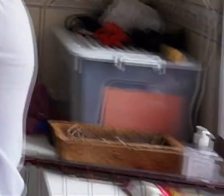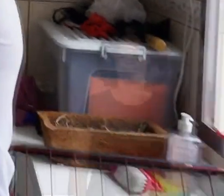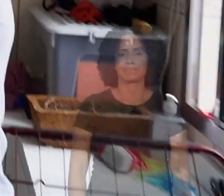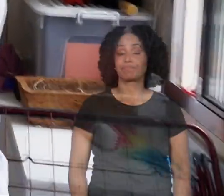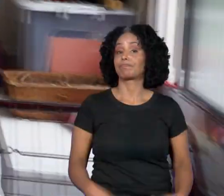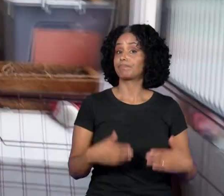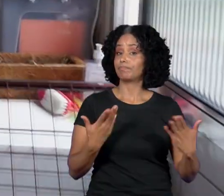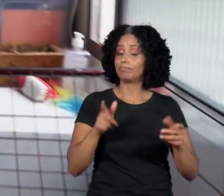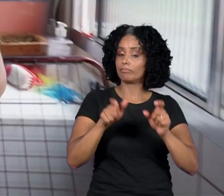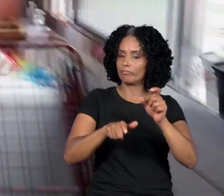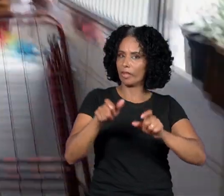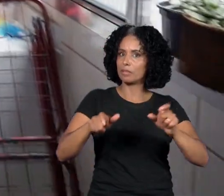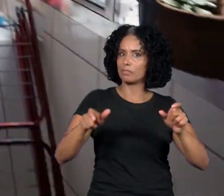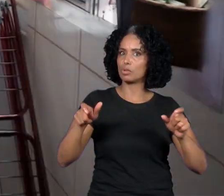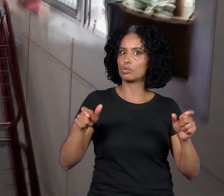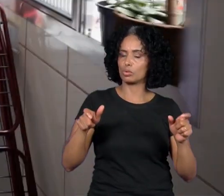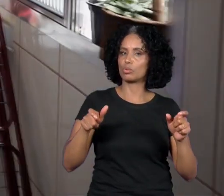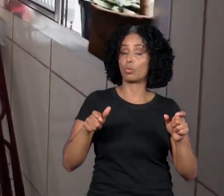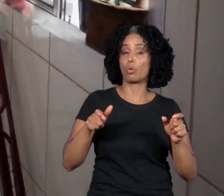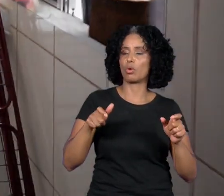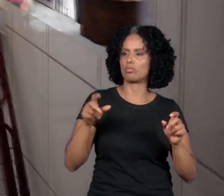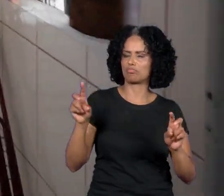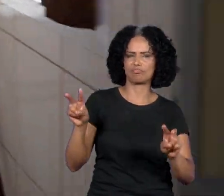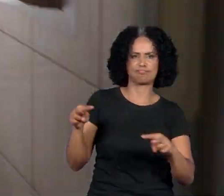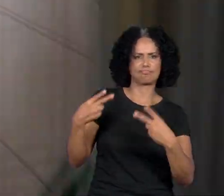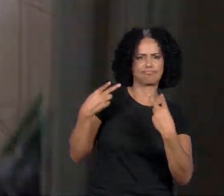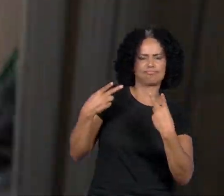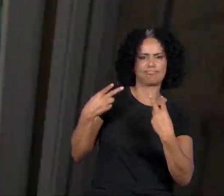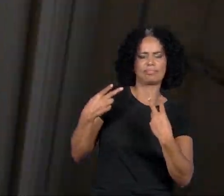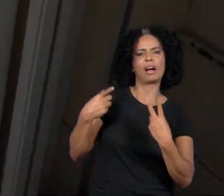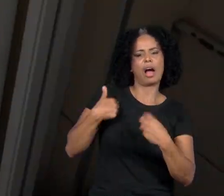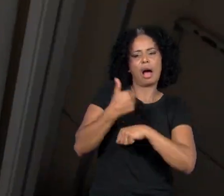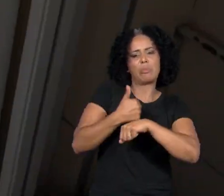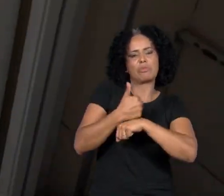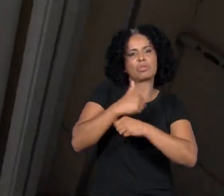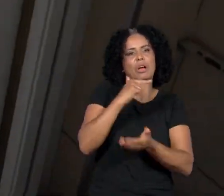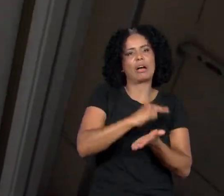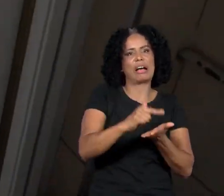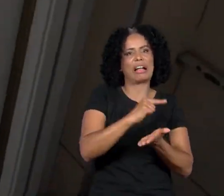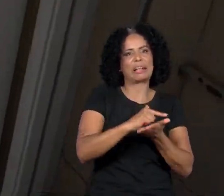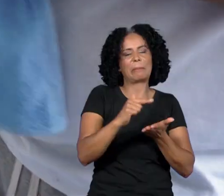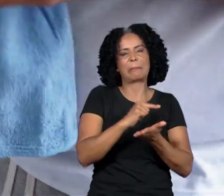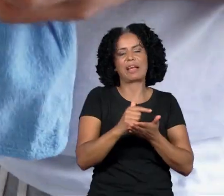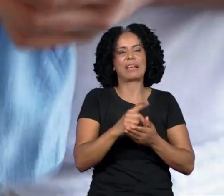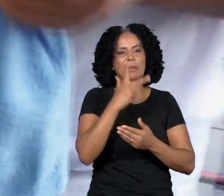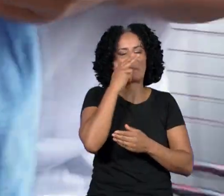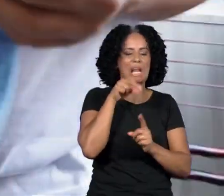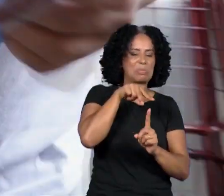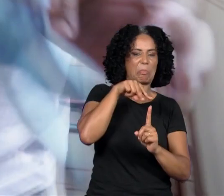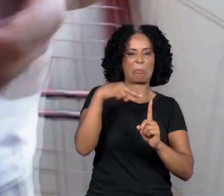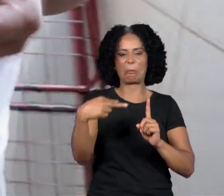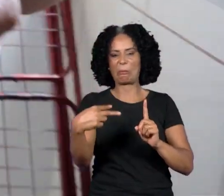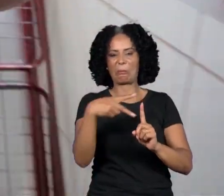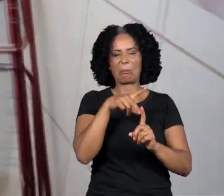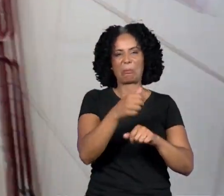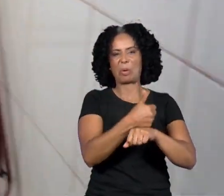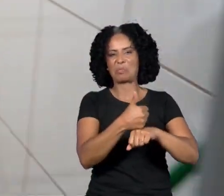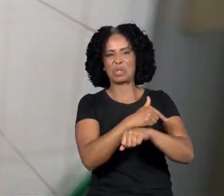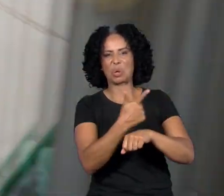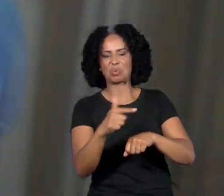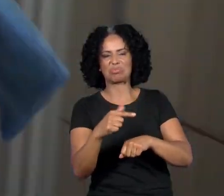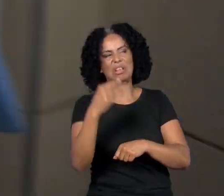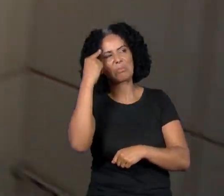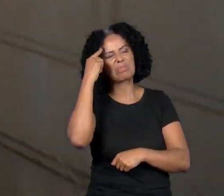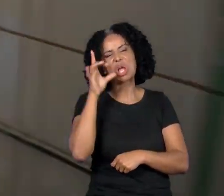As pessoas, elas veem o profissional da limpeza como alguém que não tem uma visão profissional, acha que é só